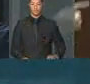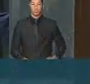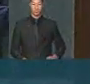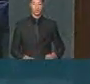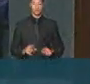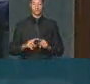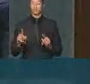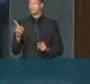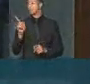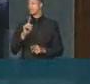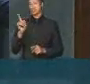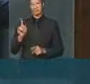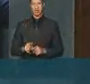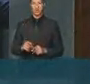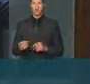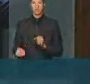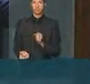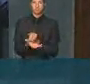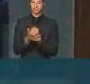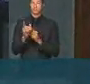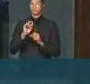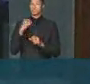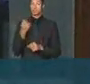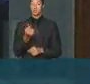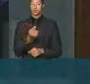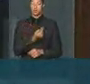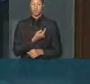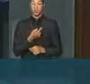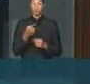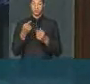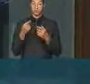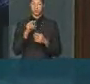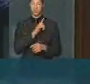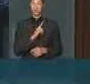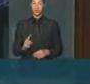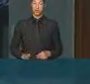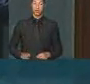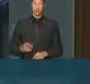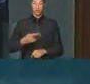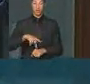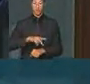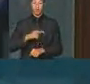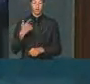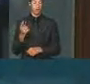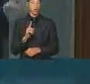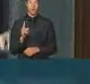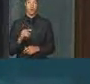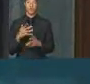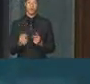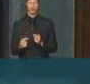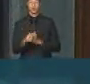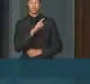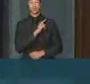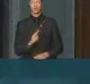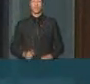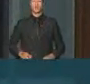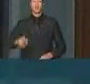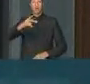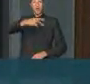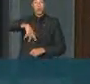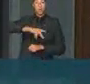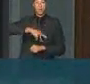mas não é no impasse que nós vamos governar esse país nós governaremos esse país